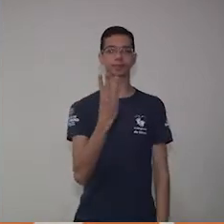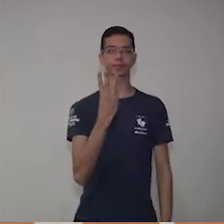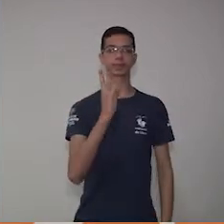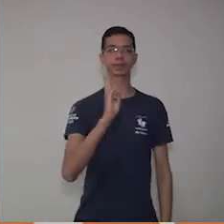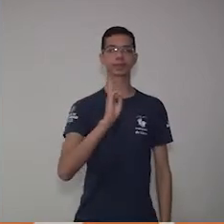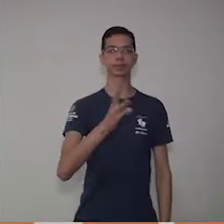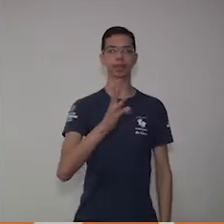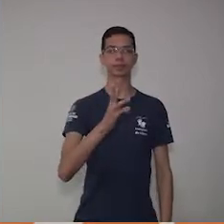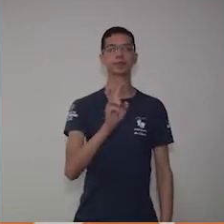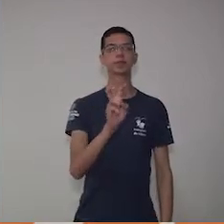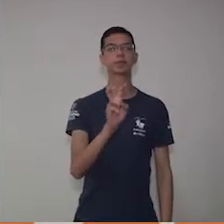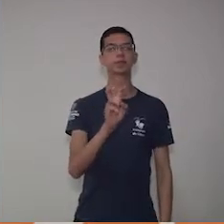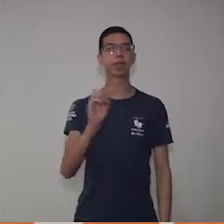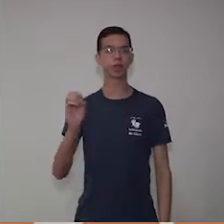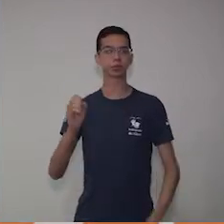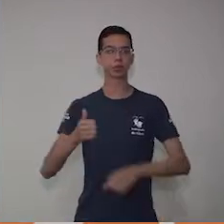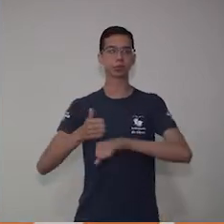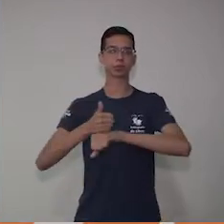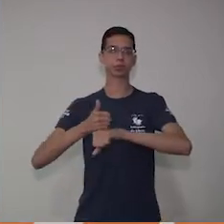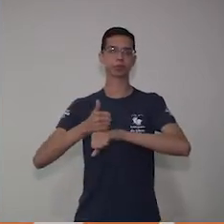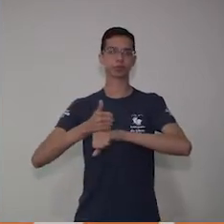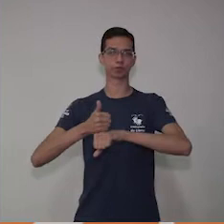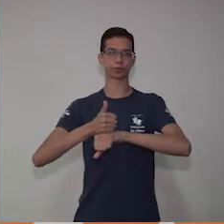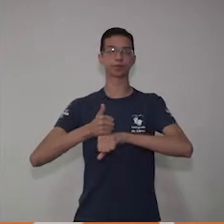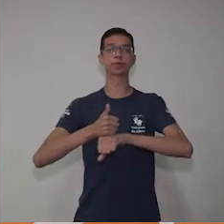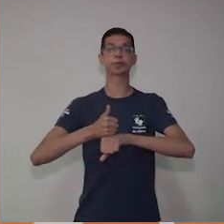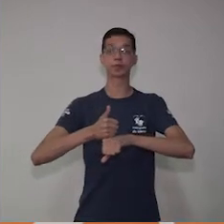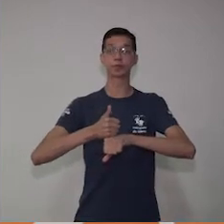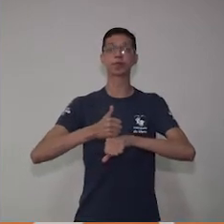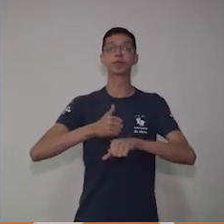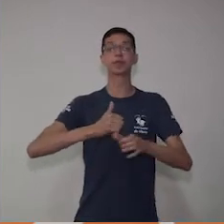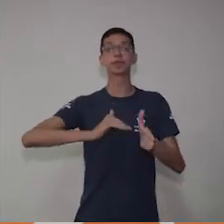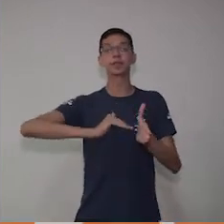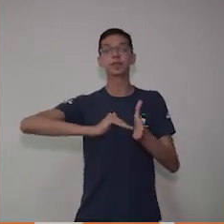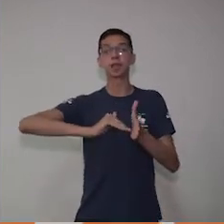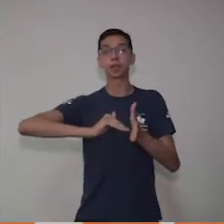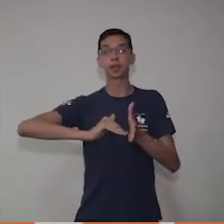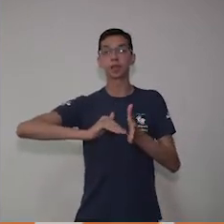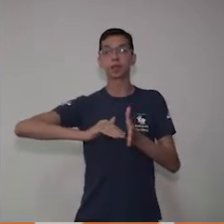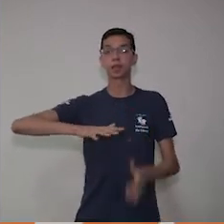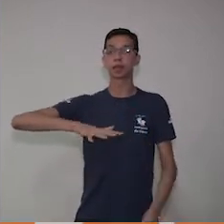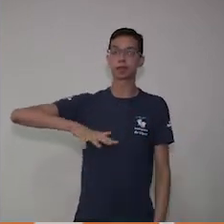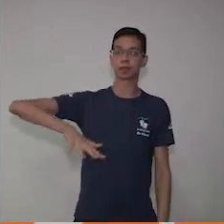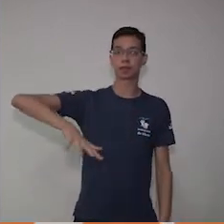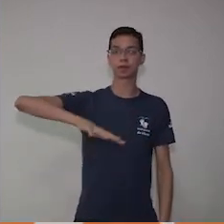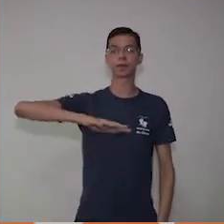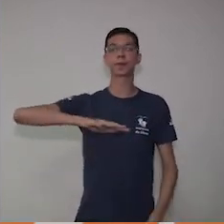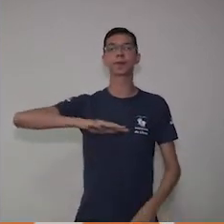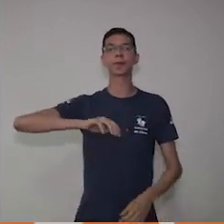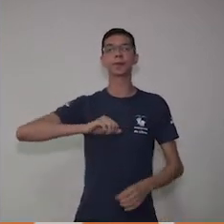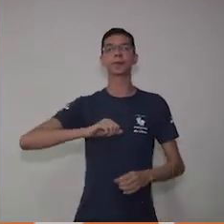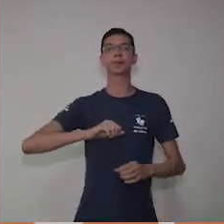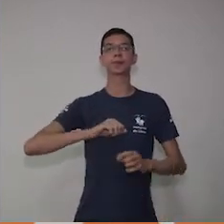3.500 profissionais da Secretaria de Assistência e Desenvolvimento